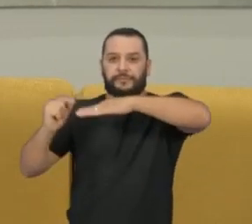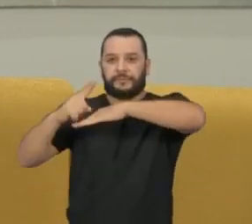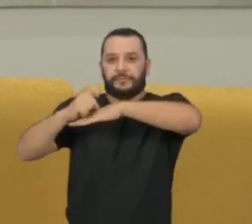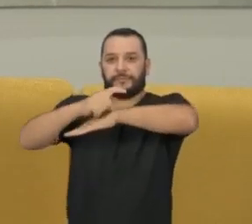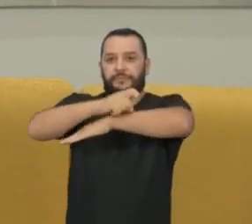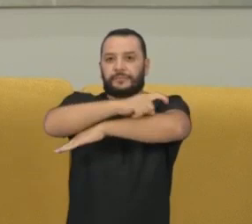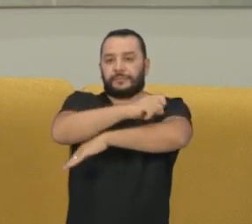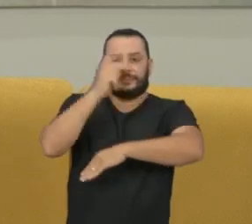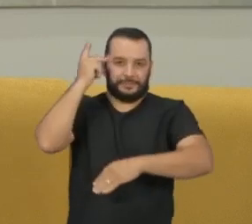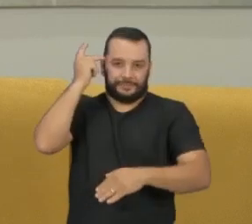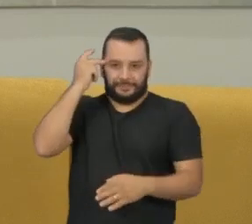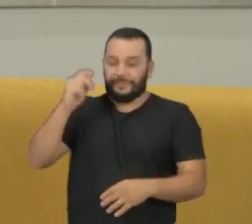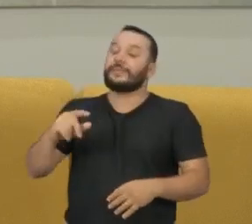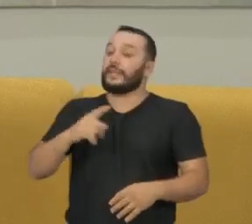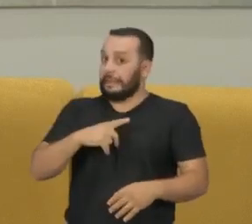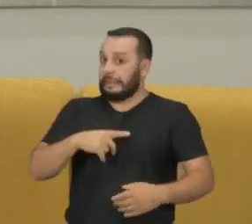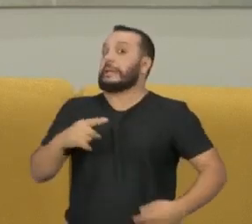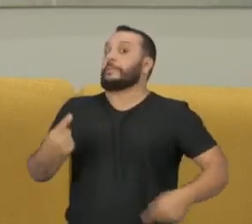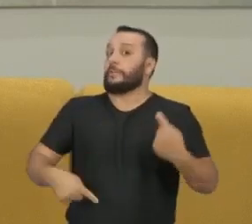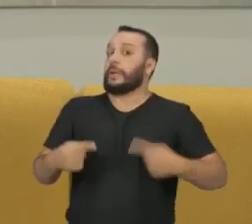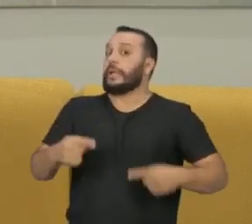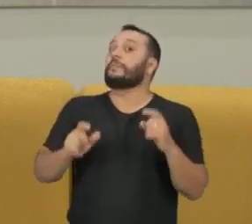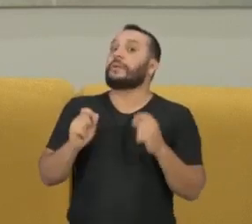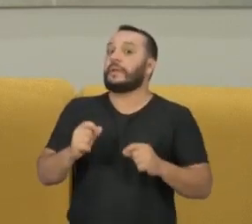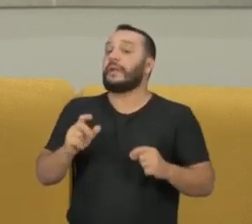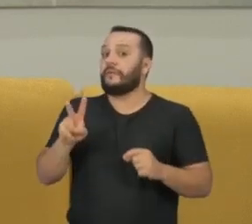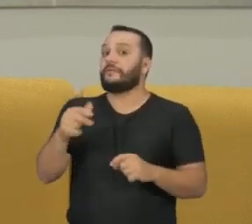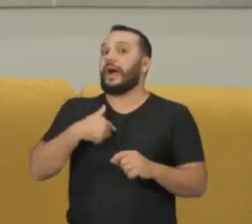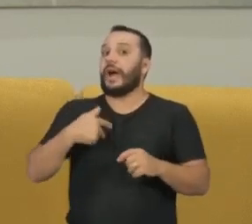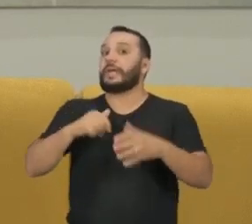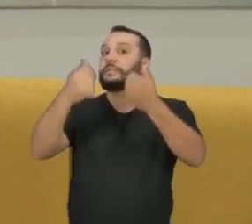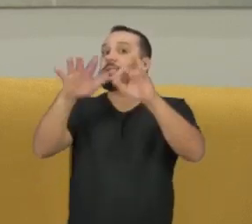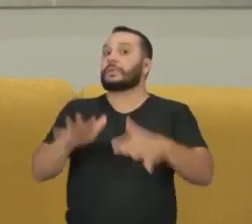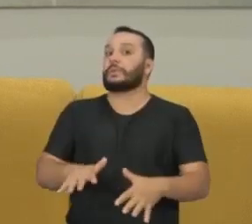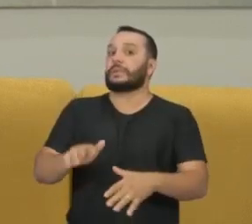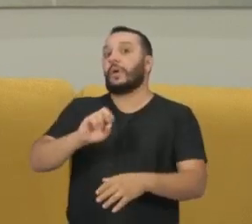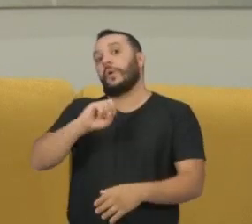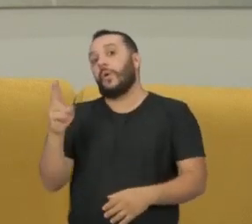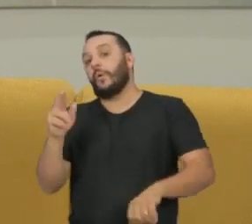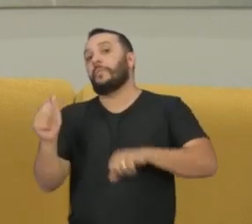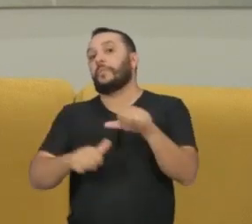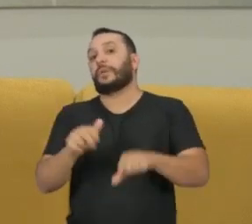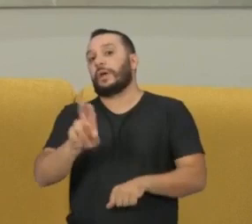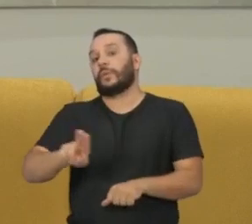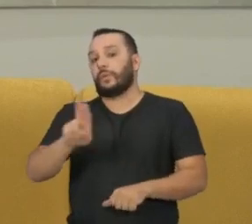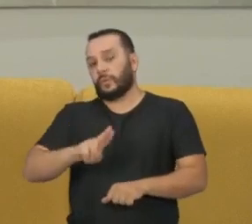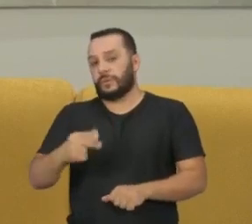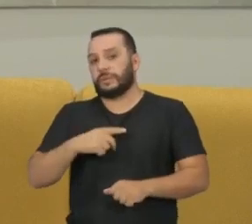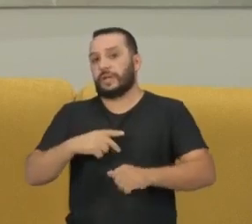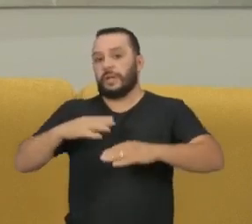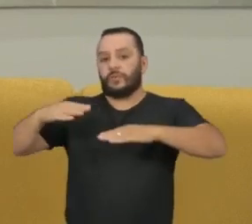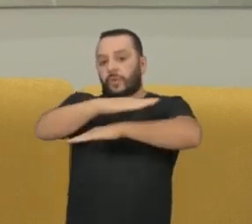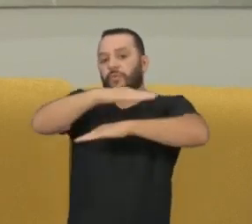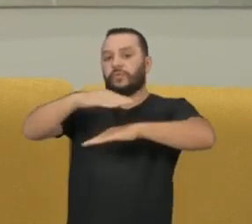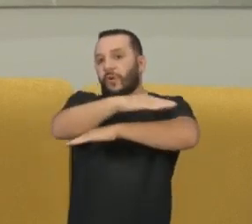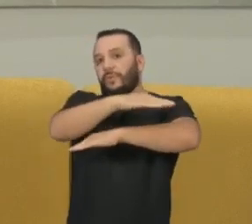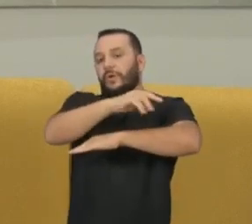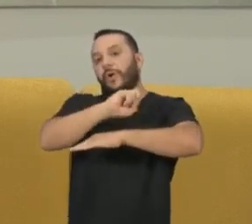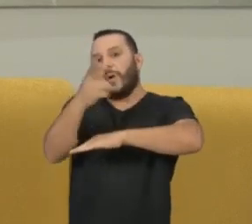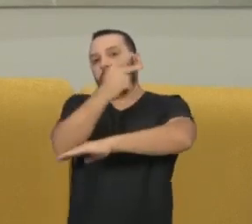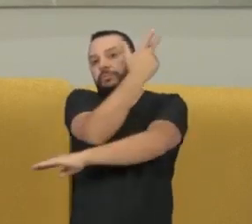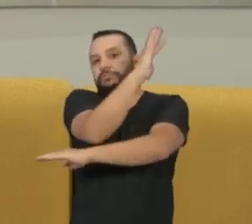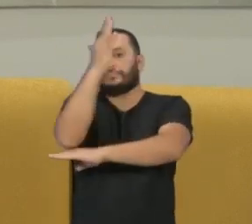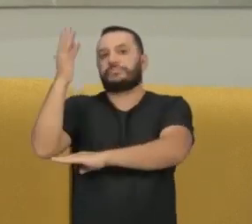São Paulo e é palco de uma polêmica antiga sobre sua destruição ou mudança de uso, de via expressa para parque suspenso.